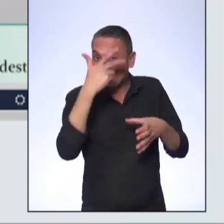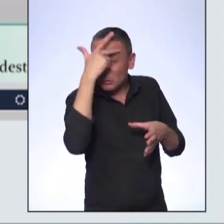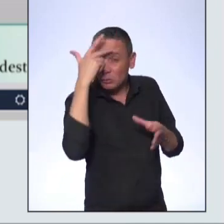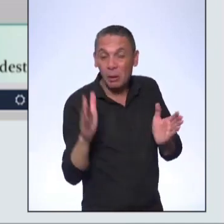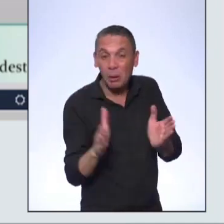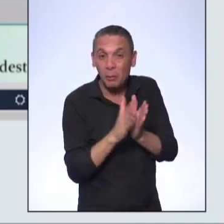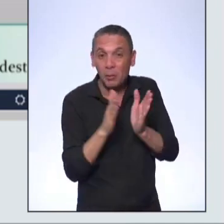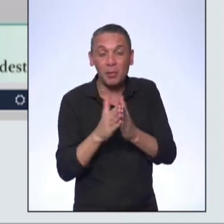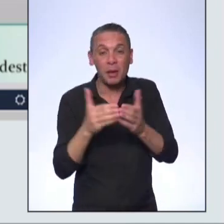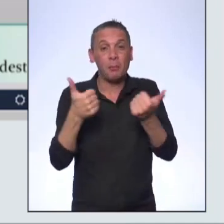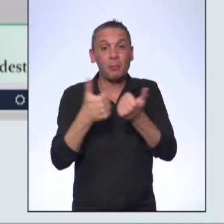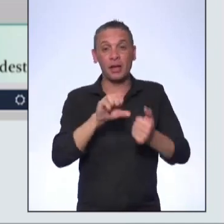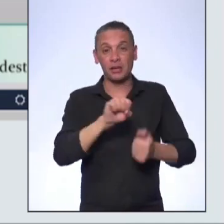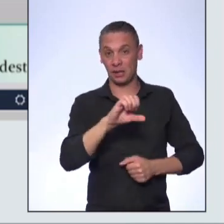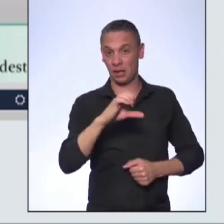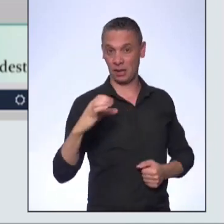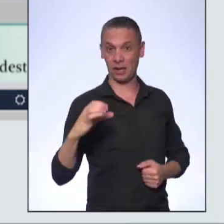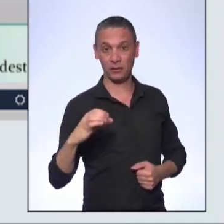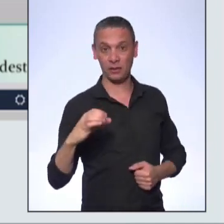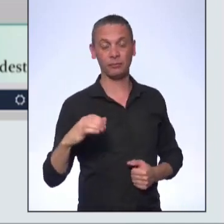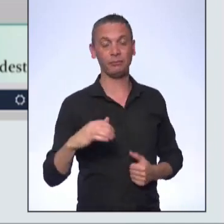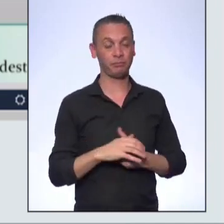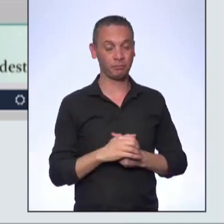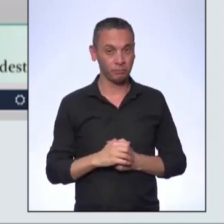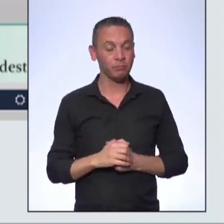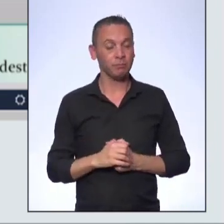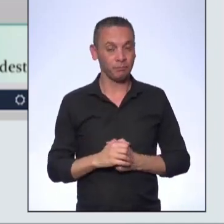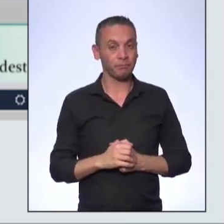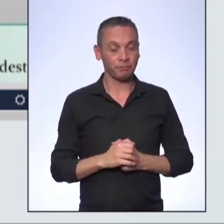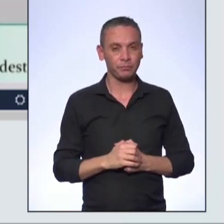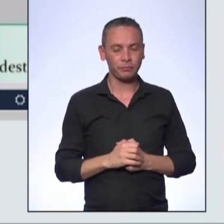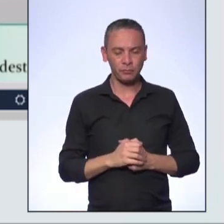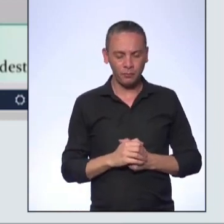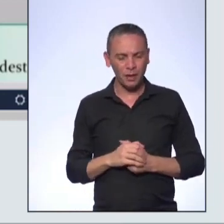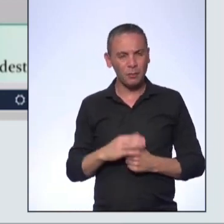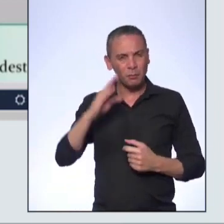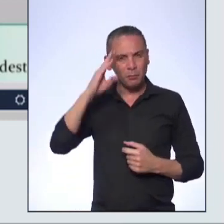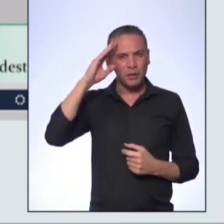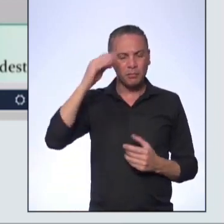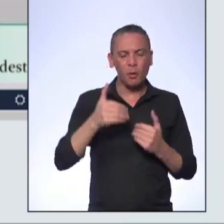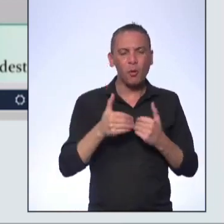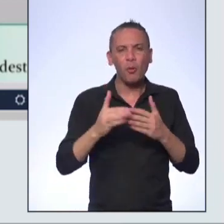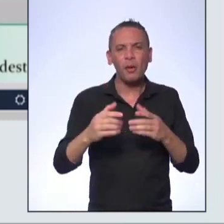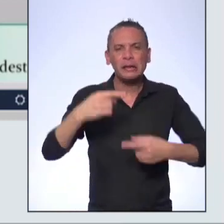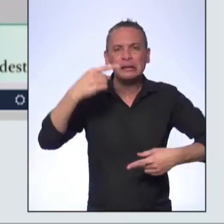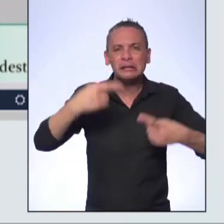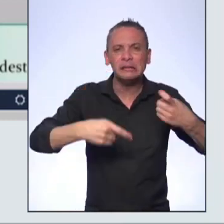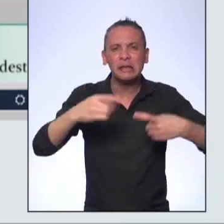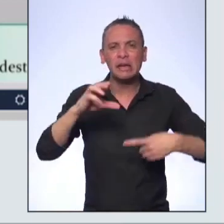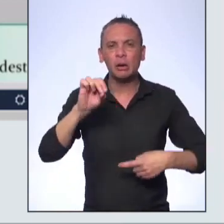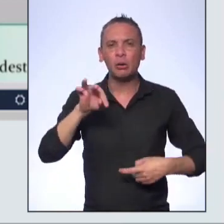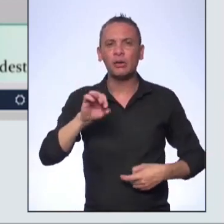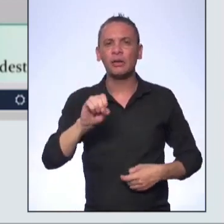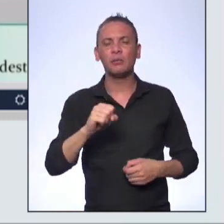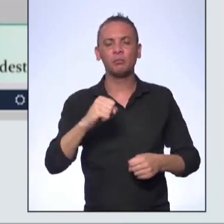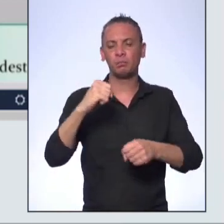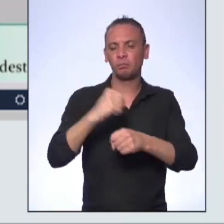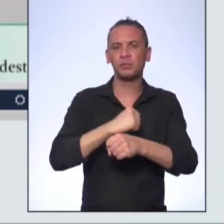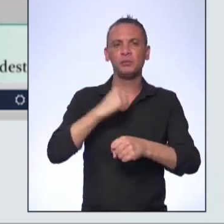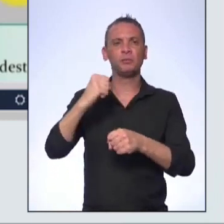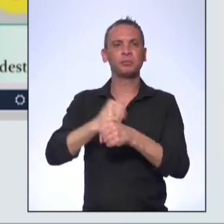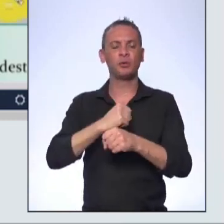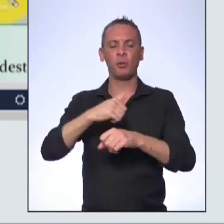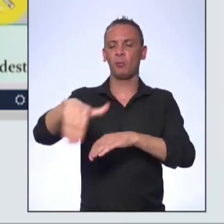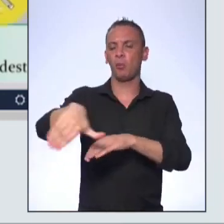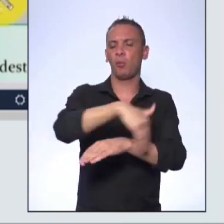catarinense de Curitibanos. Um dos elementos centrais para o início da Guerra do Contestado foi a construção da ferrovia